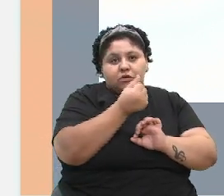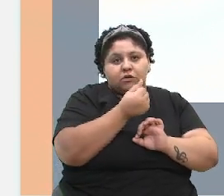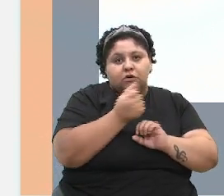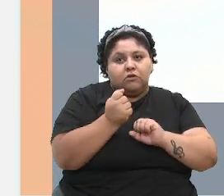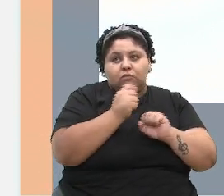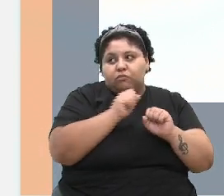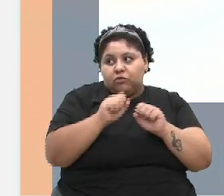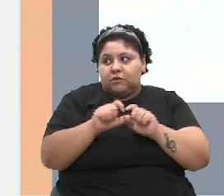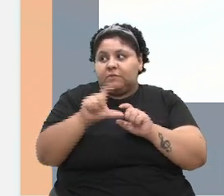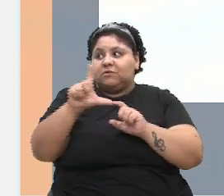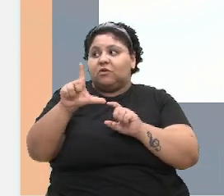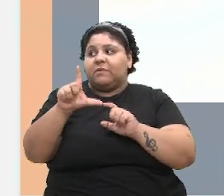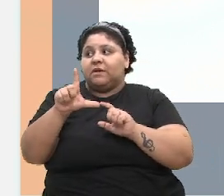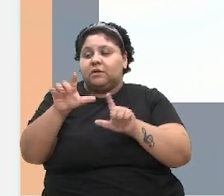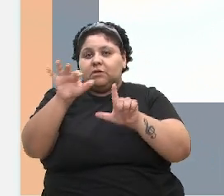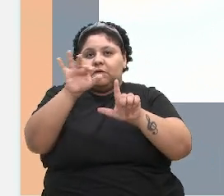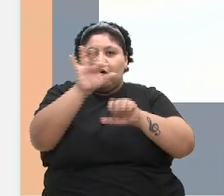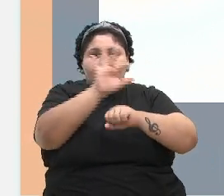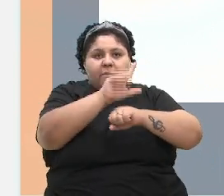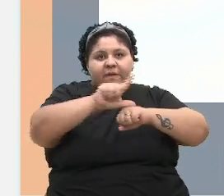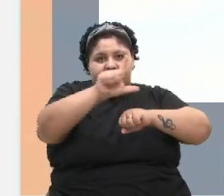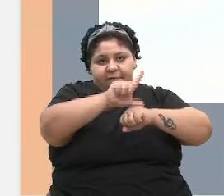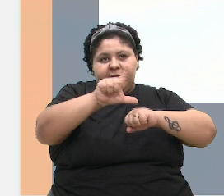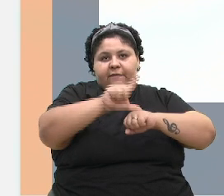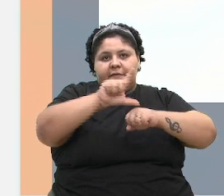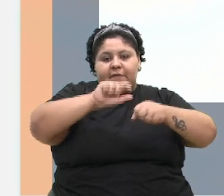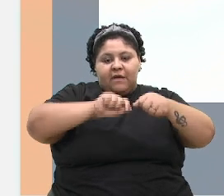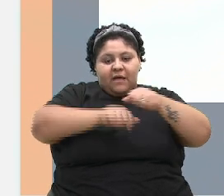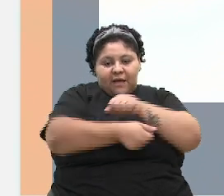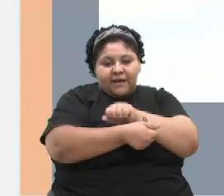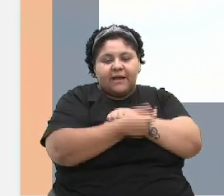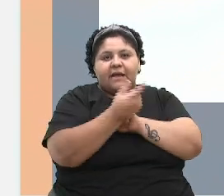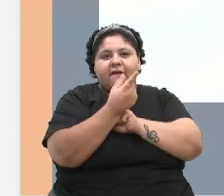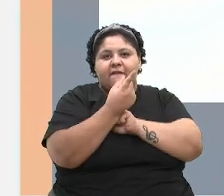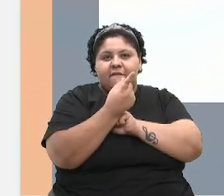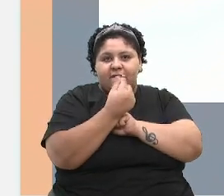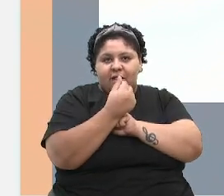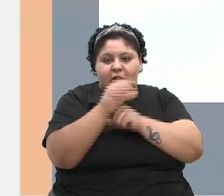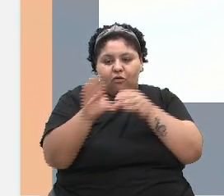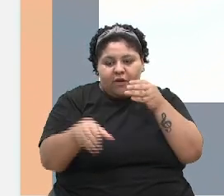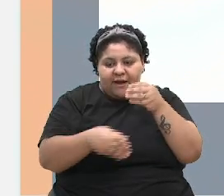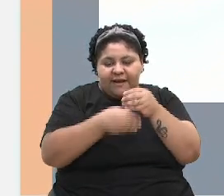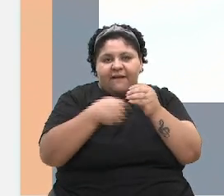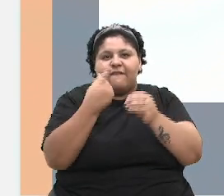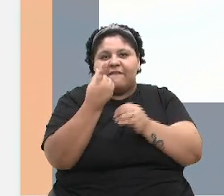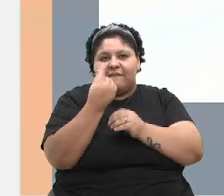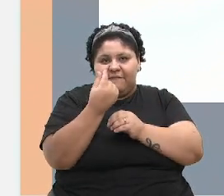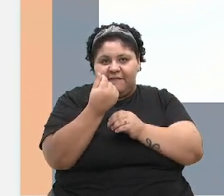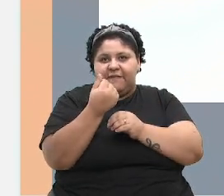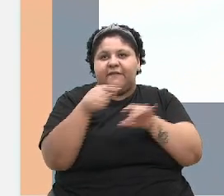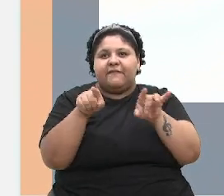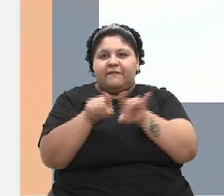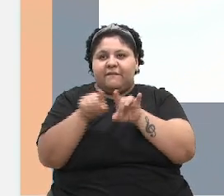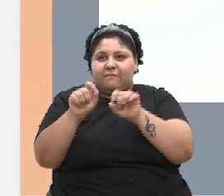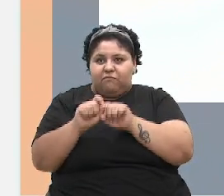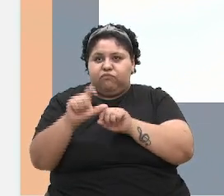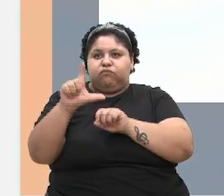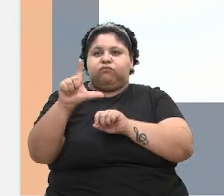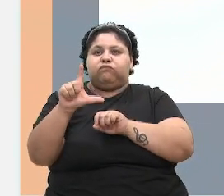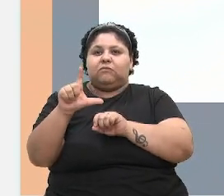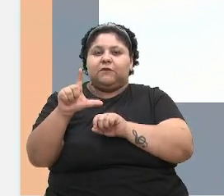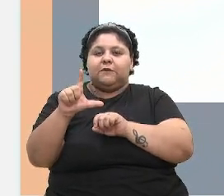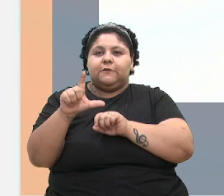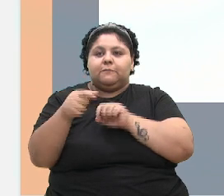aumentar o comércio, podemos agregar valor, disponibilidade de produtos industriais, aumentar a